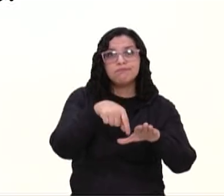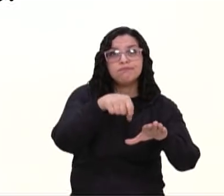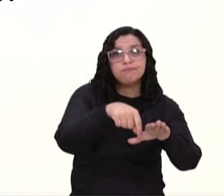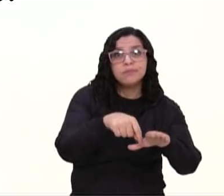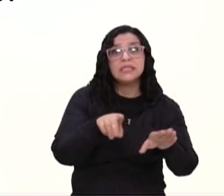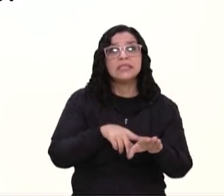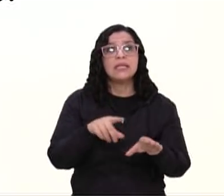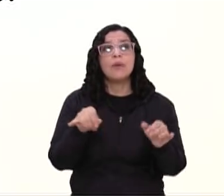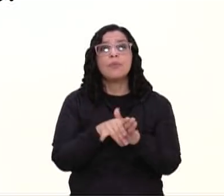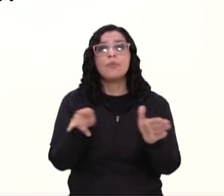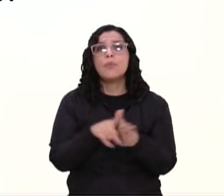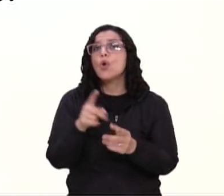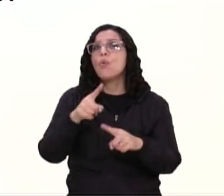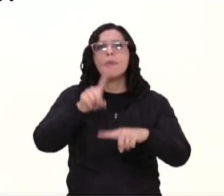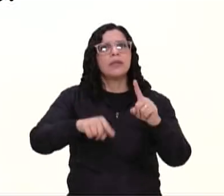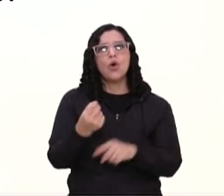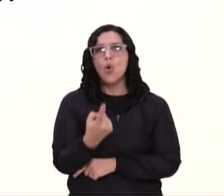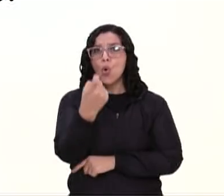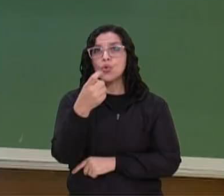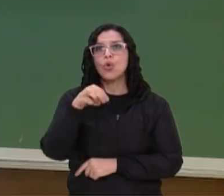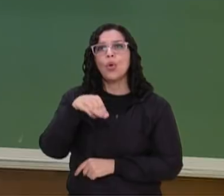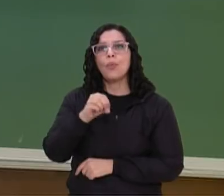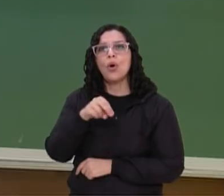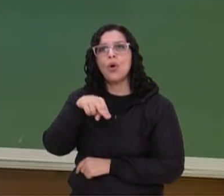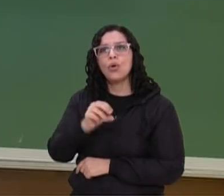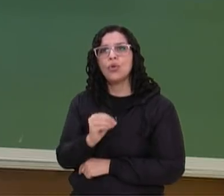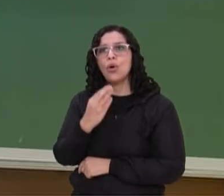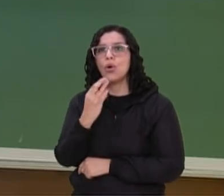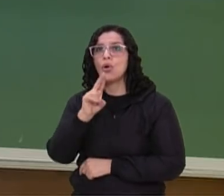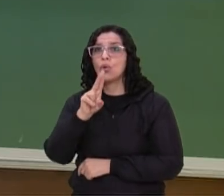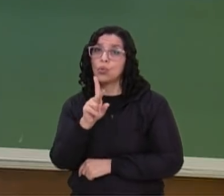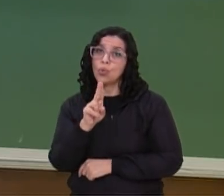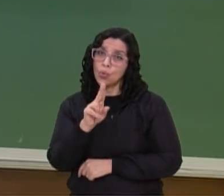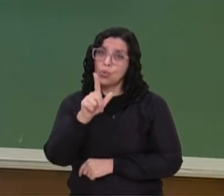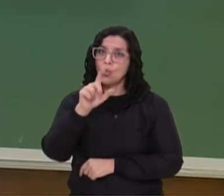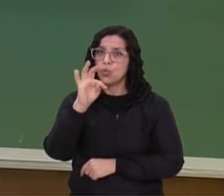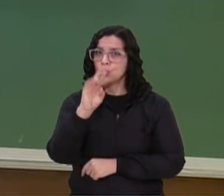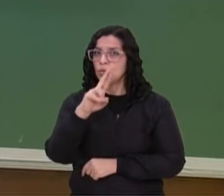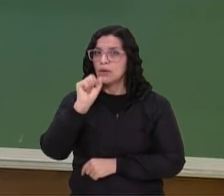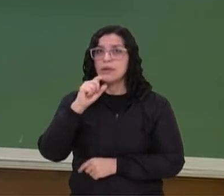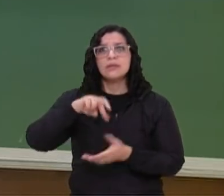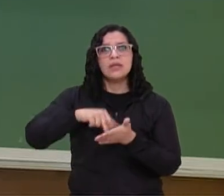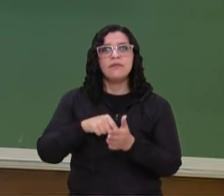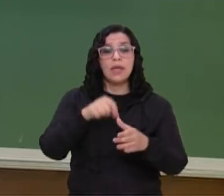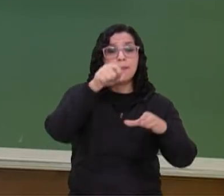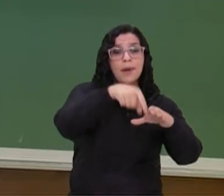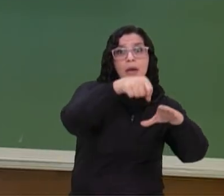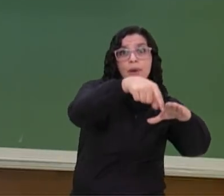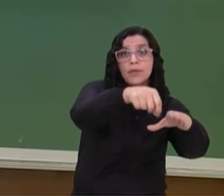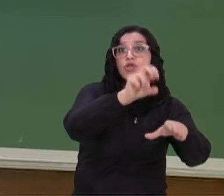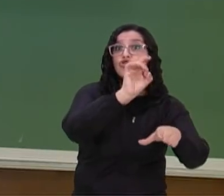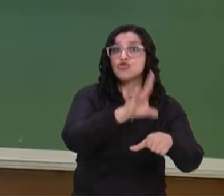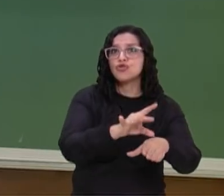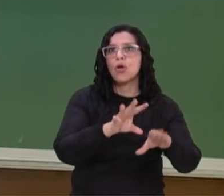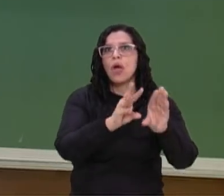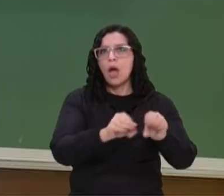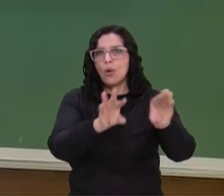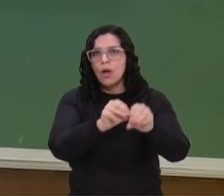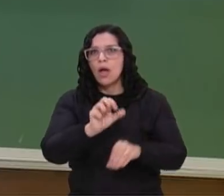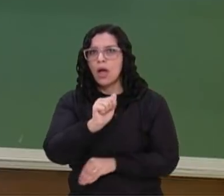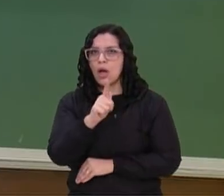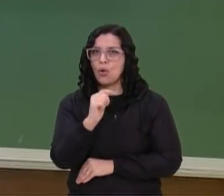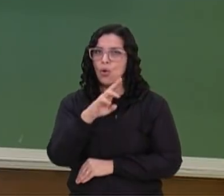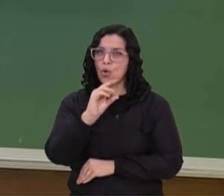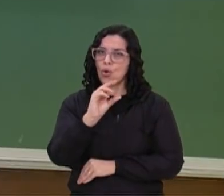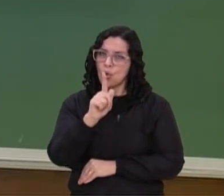muito firme sobre um produto só, aquela monocultura extensiva. E o trabalho escravo africano. Já as colônias